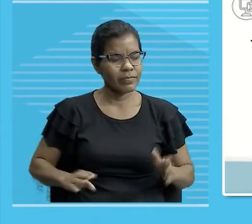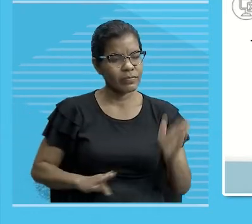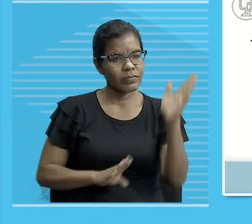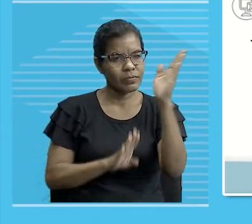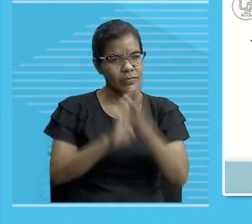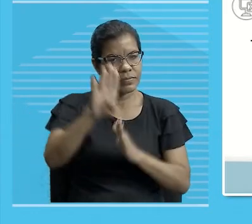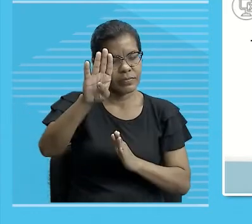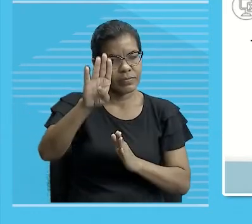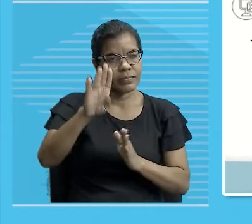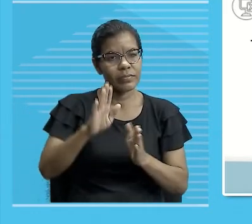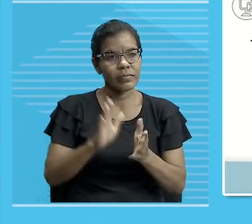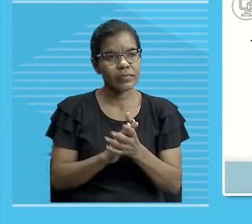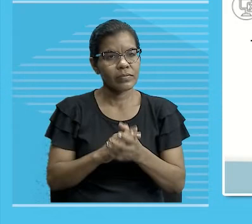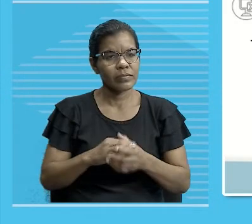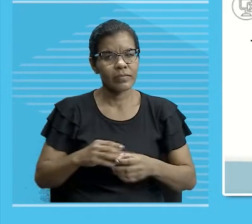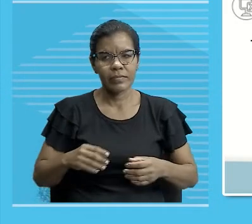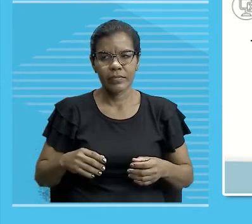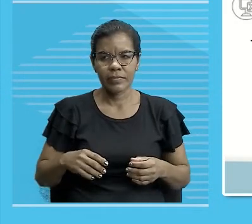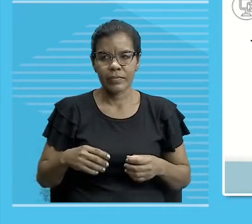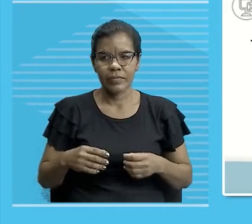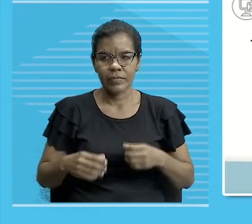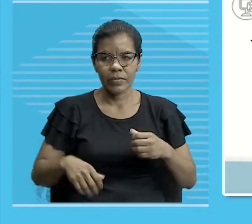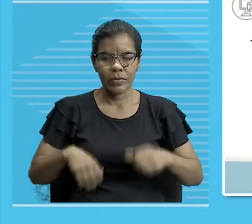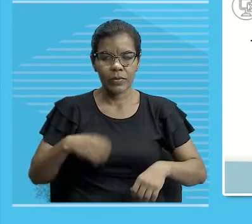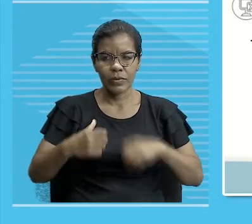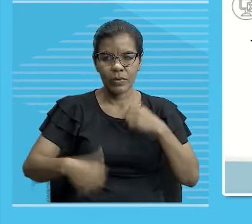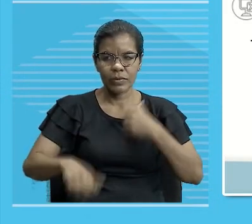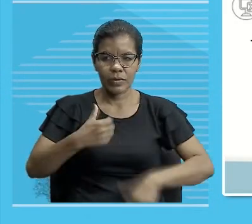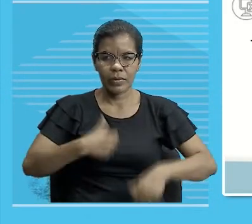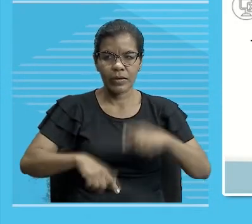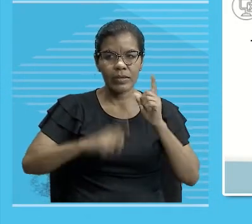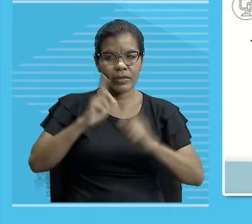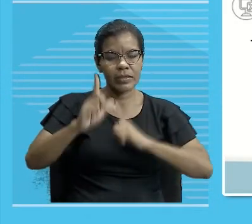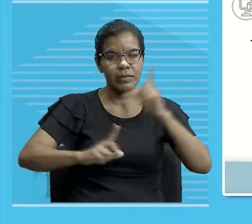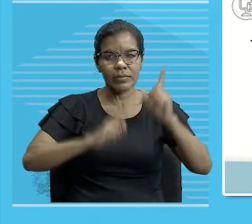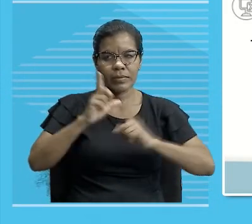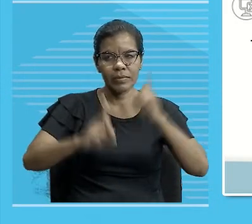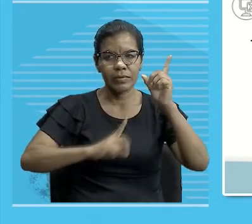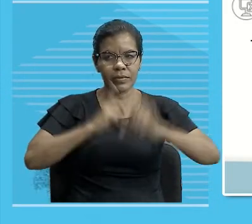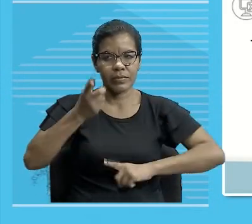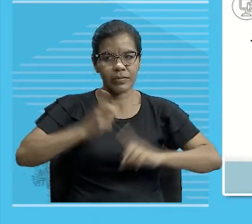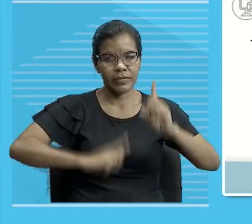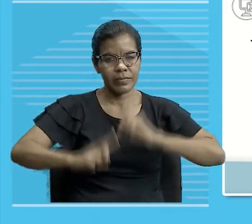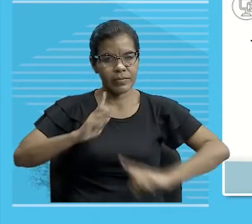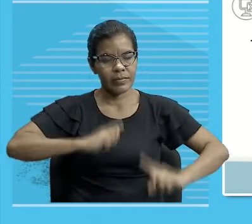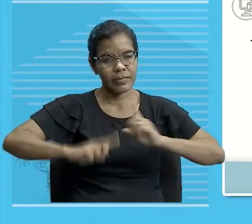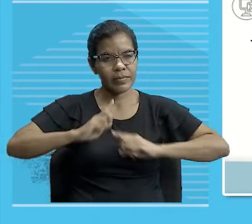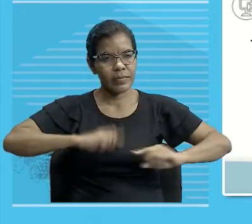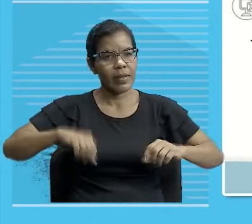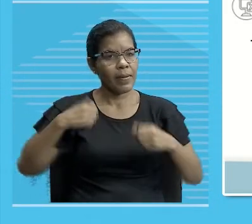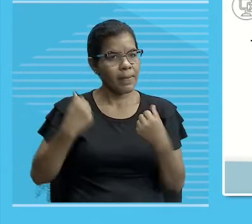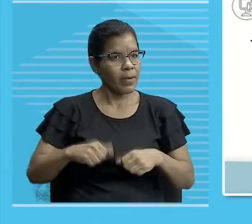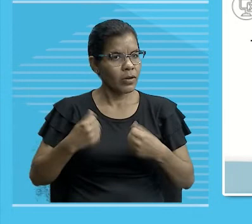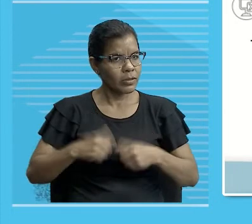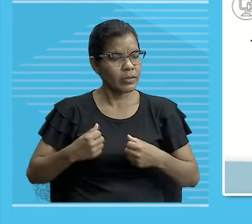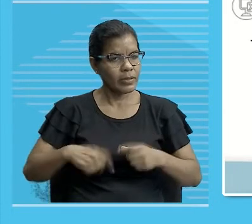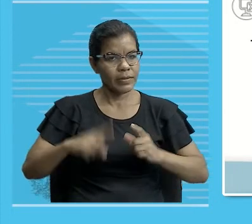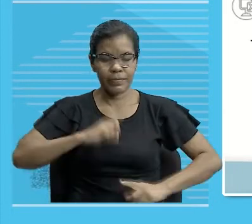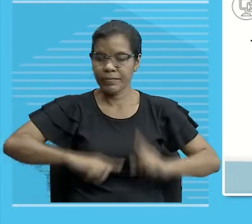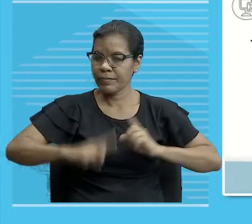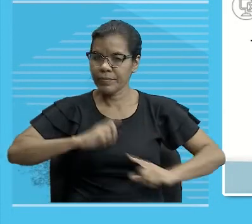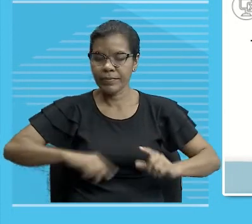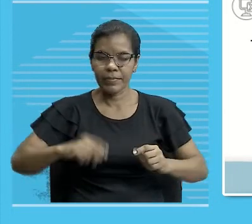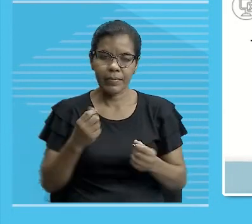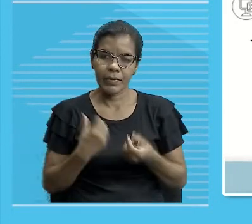seja, uma alteração fisiológica do nosso organismo. Pode ser uma droga depressora, pode, claro. Pode ser uma